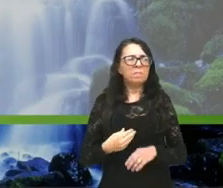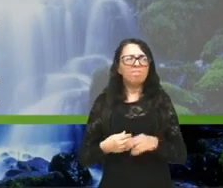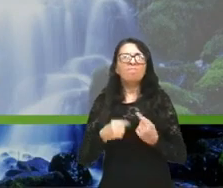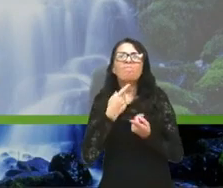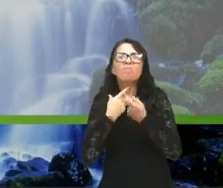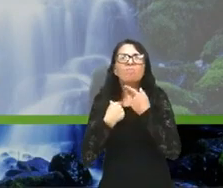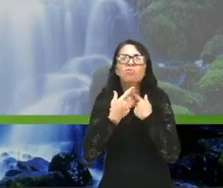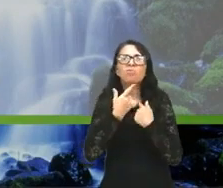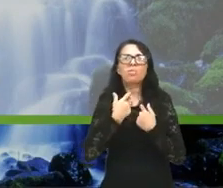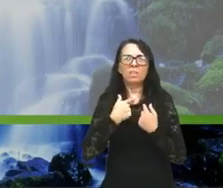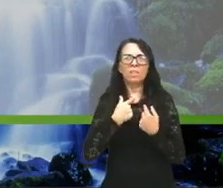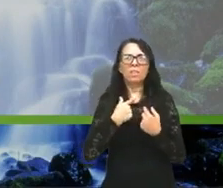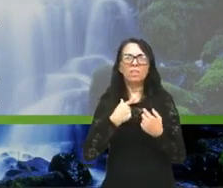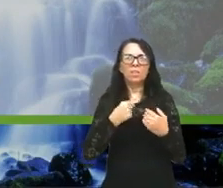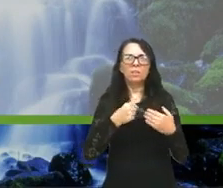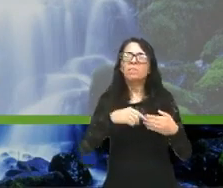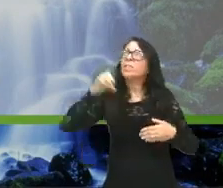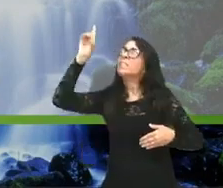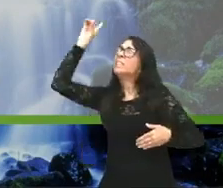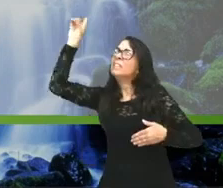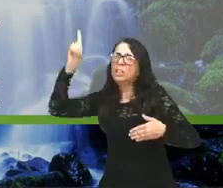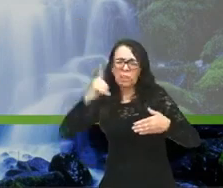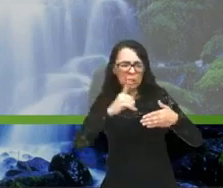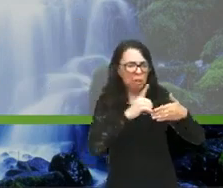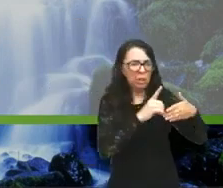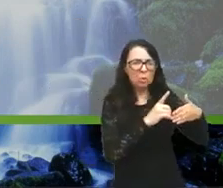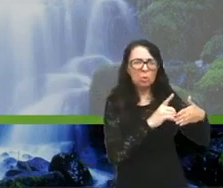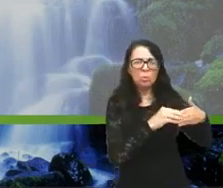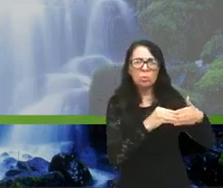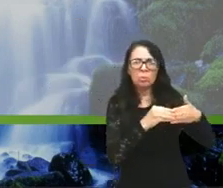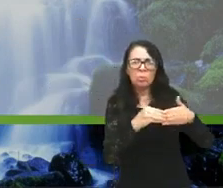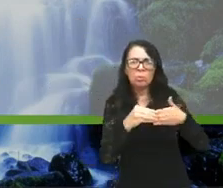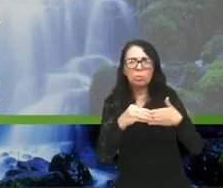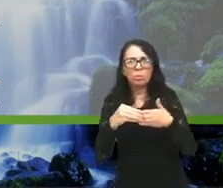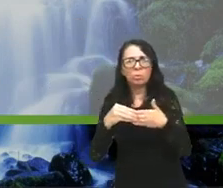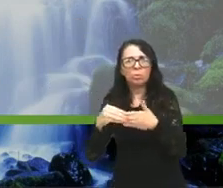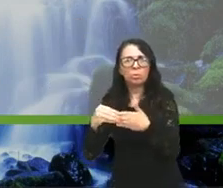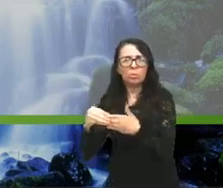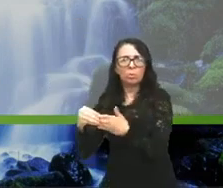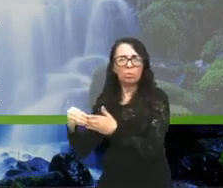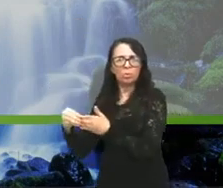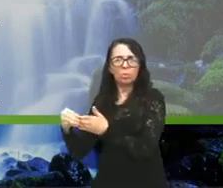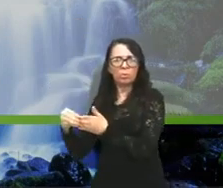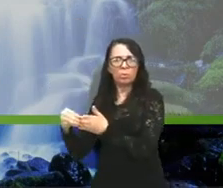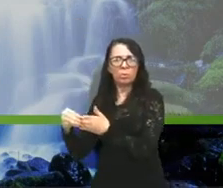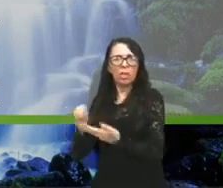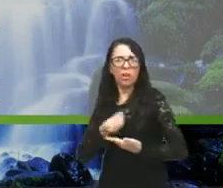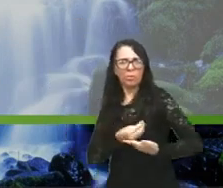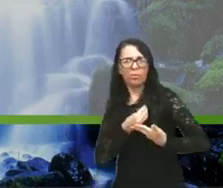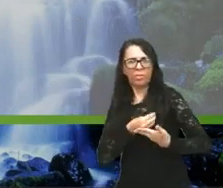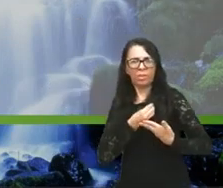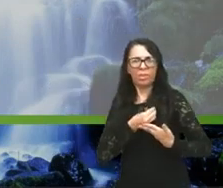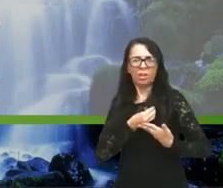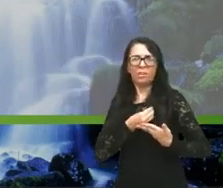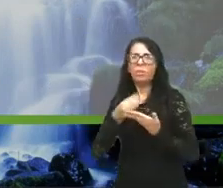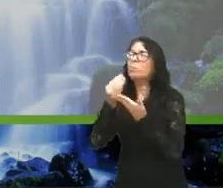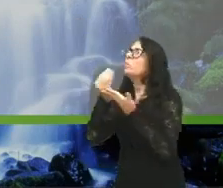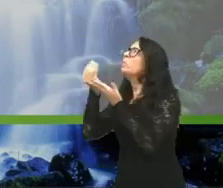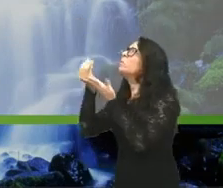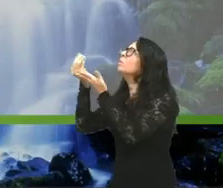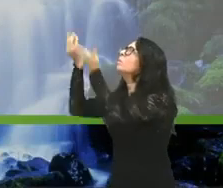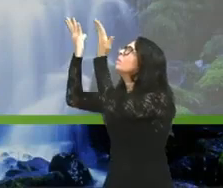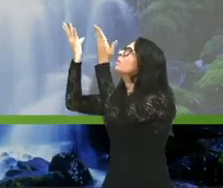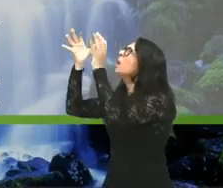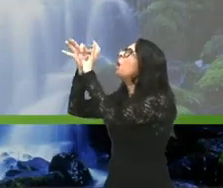alma, mas permitir que o Espírito Santo possa conduzir a sua vida. Permitir que o Espírito Santo guie você, te